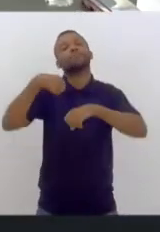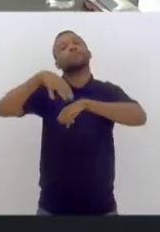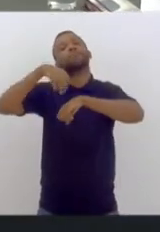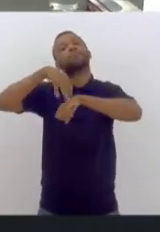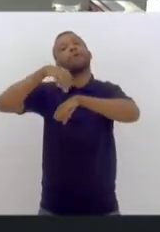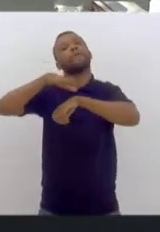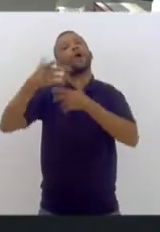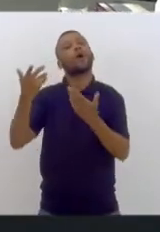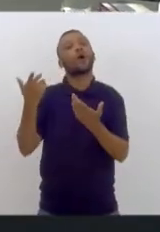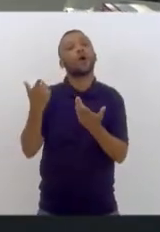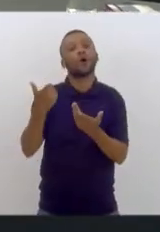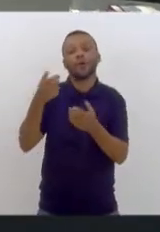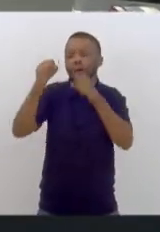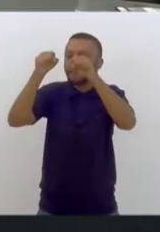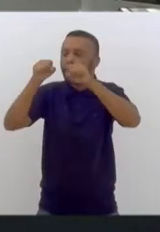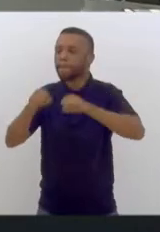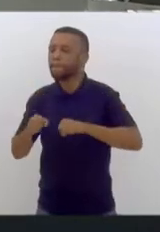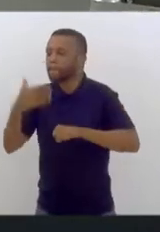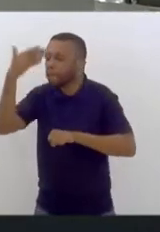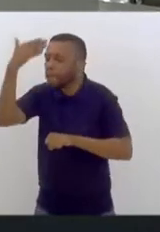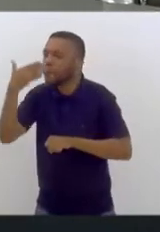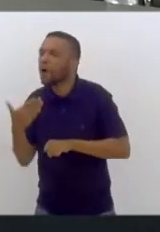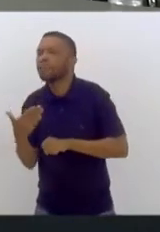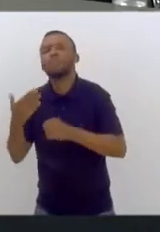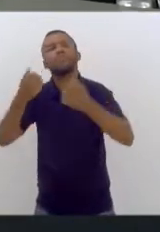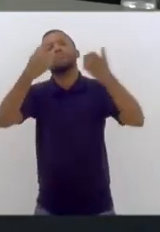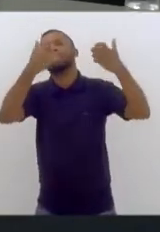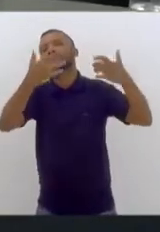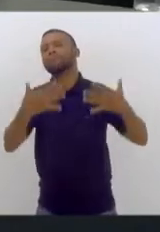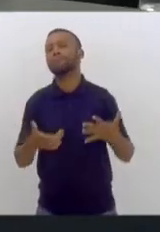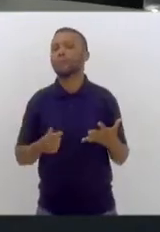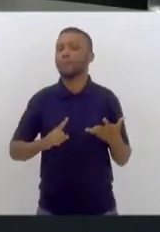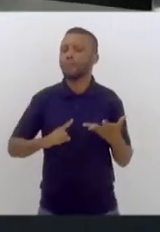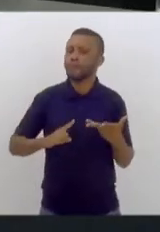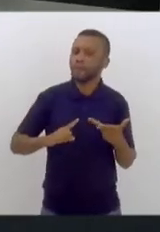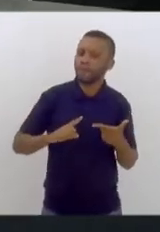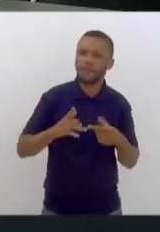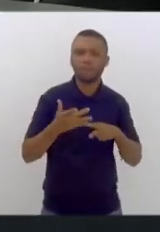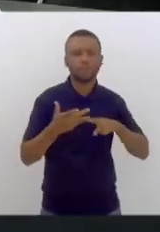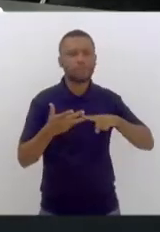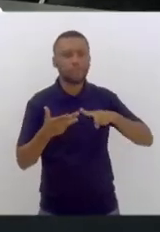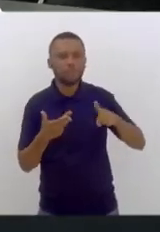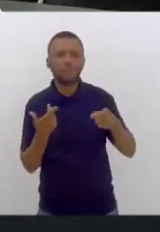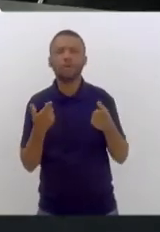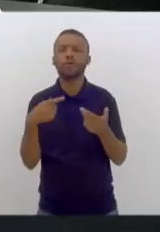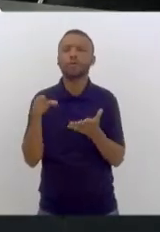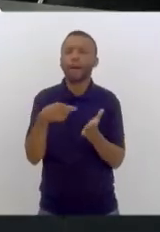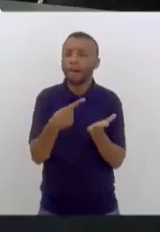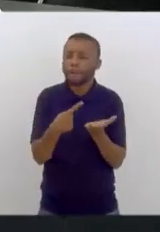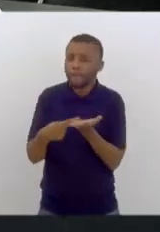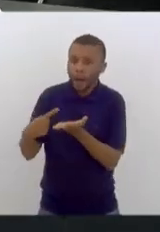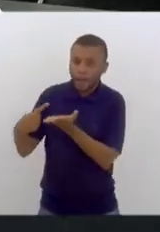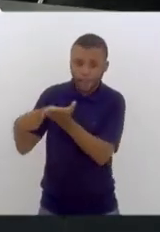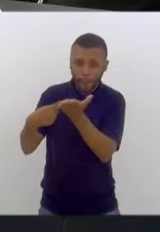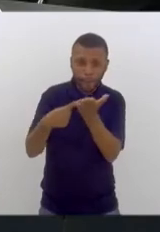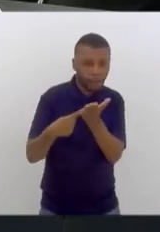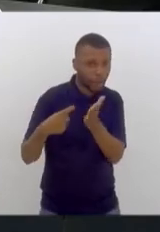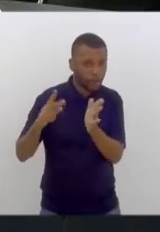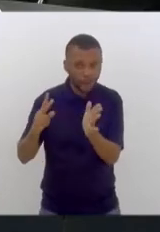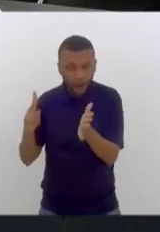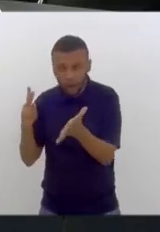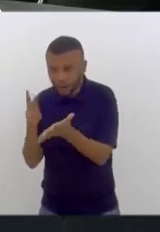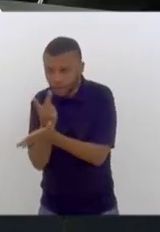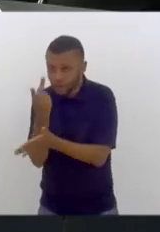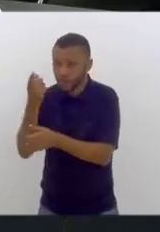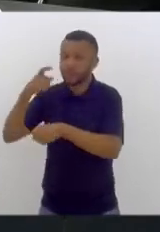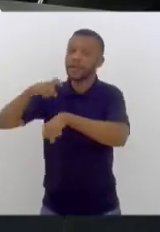tenho elementos para lhe dizer quais são as tratativas que ocorreram nesse